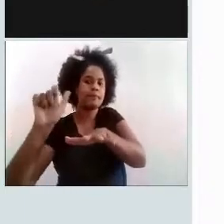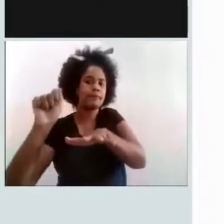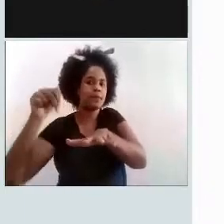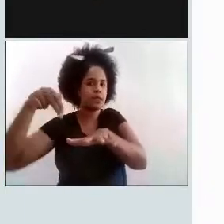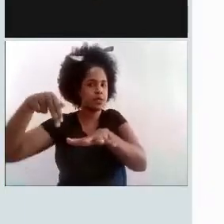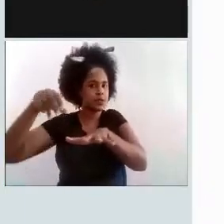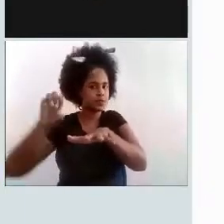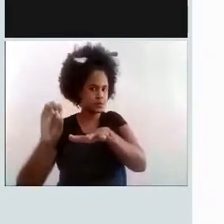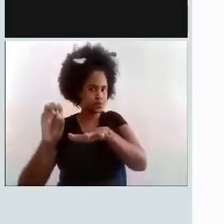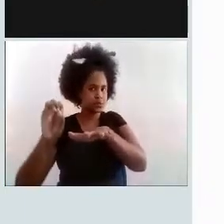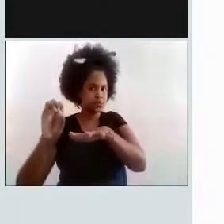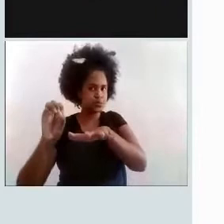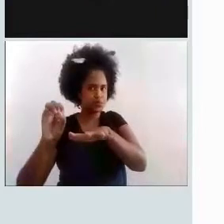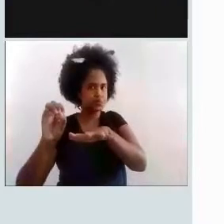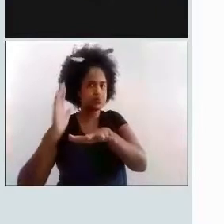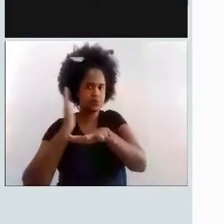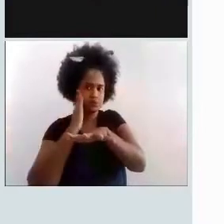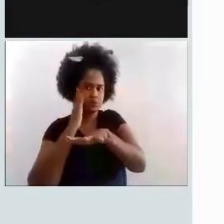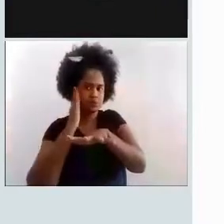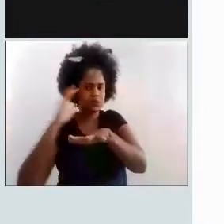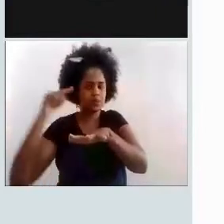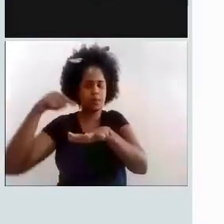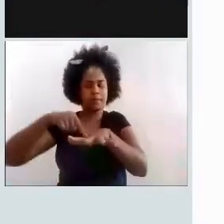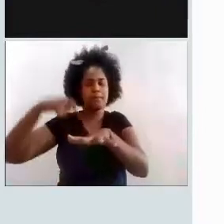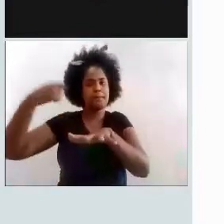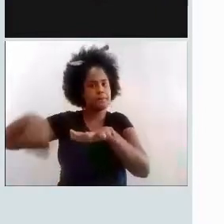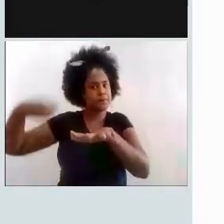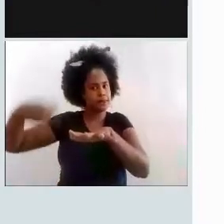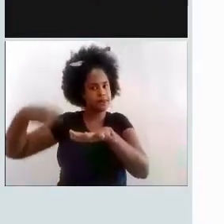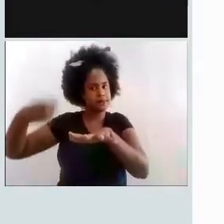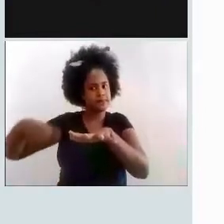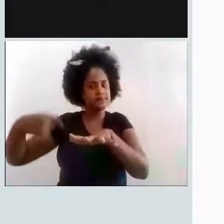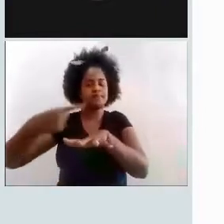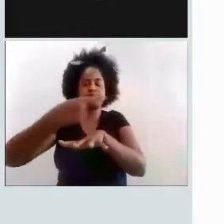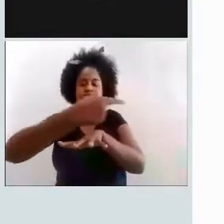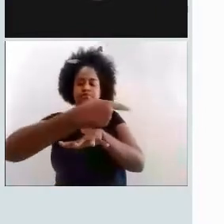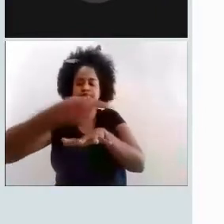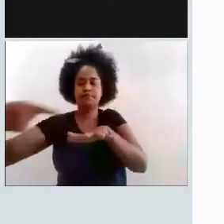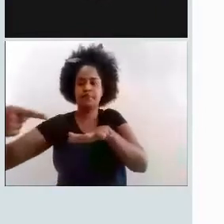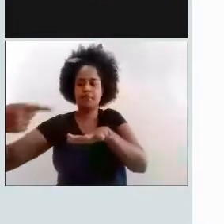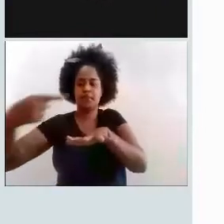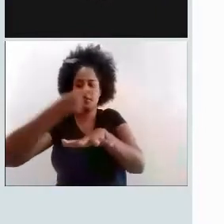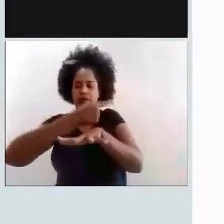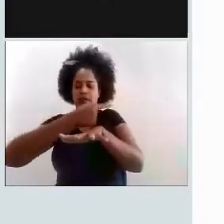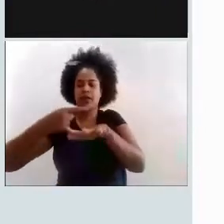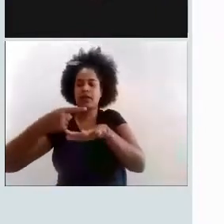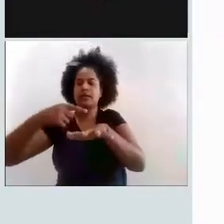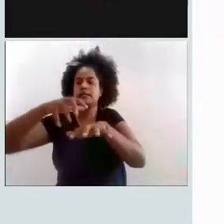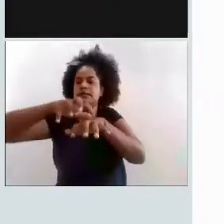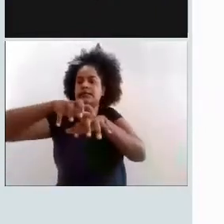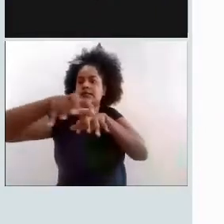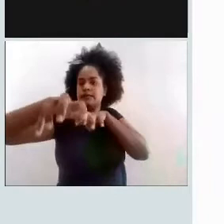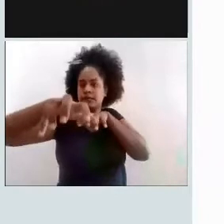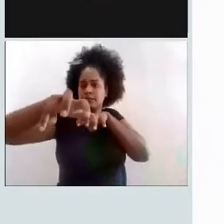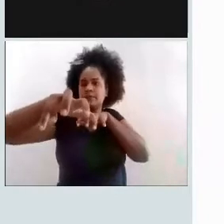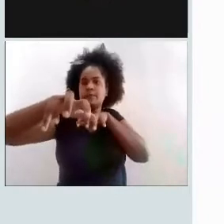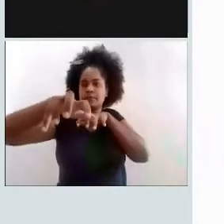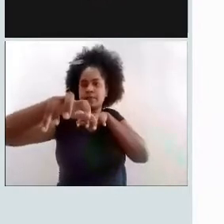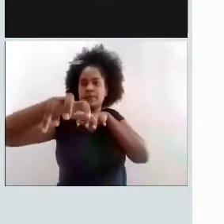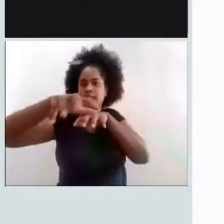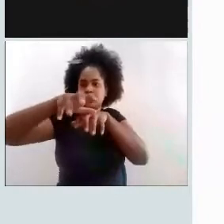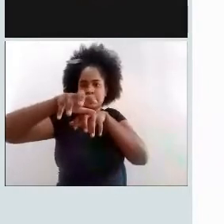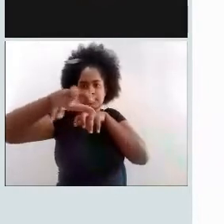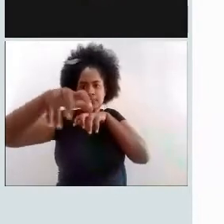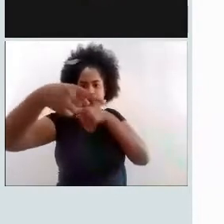comum, ou seja, quando elas não se tocarem, não tem nada em comum, mas elas estão dentro de um plano. Esse é o